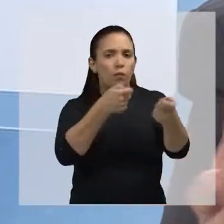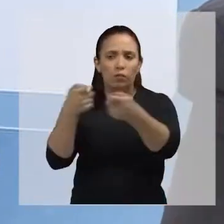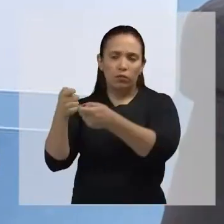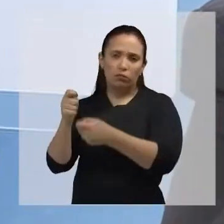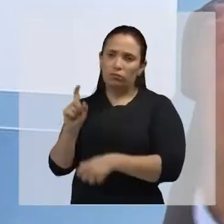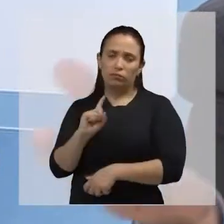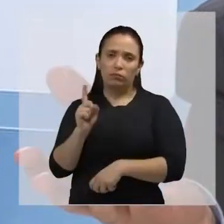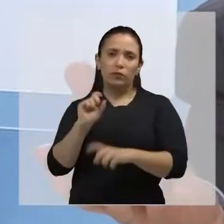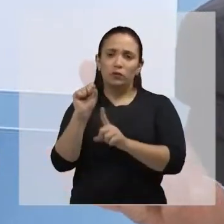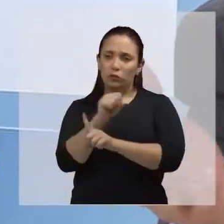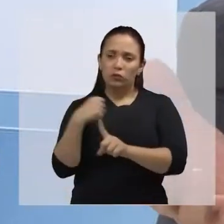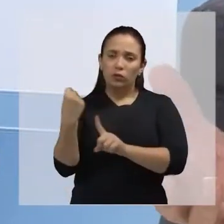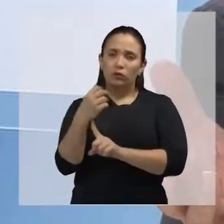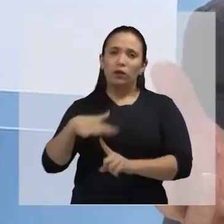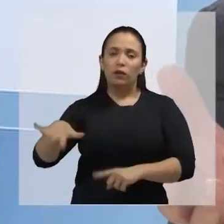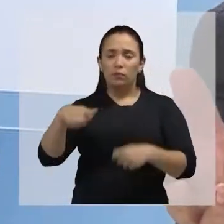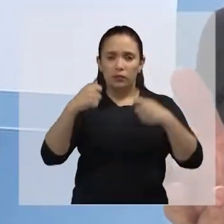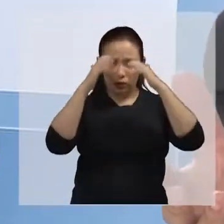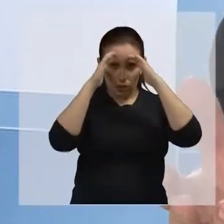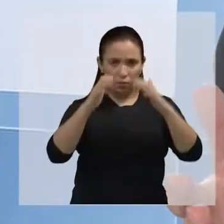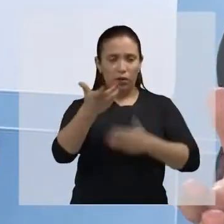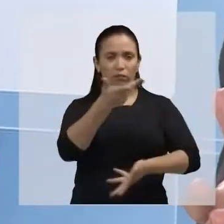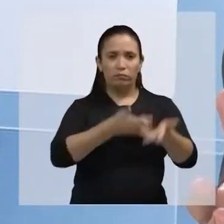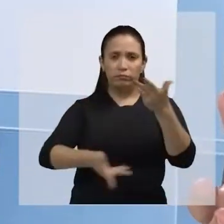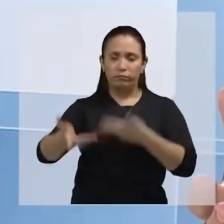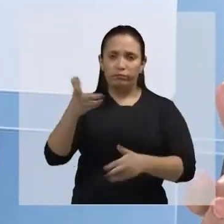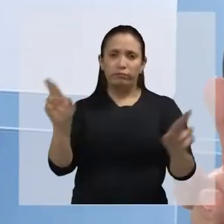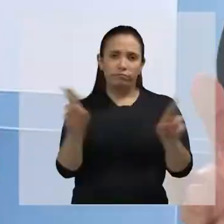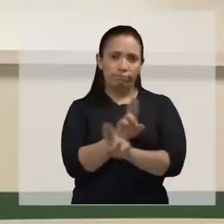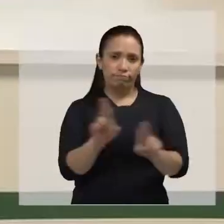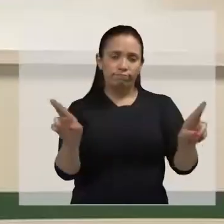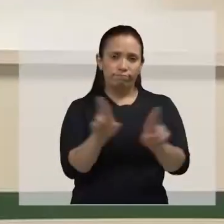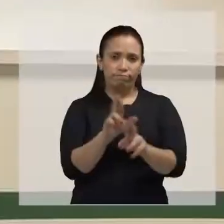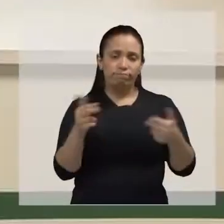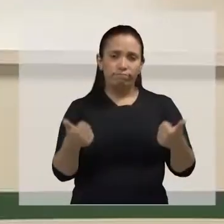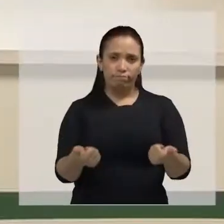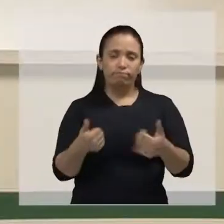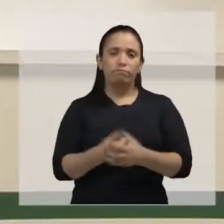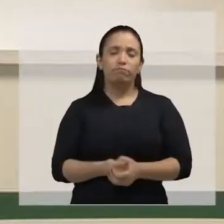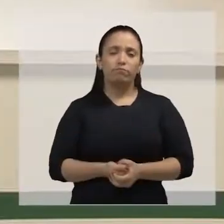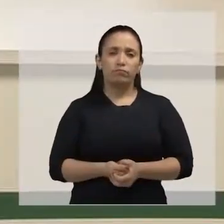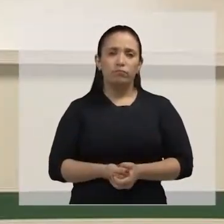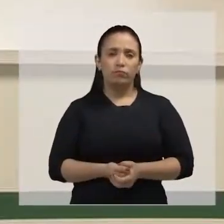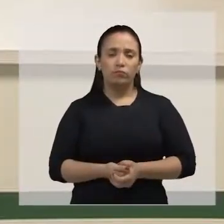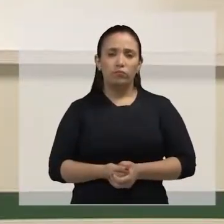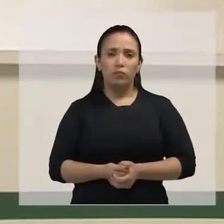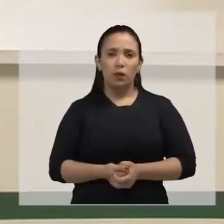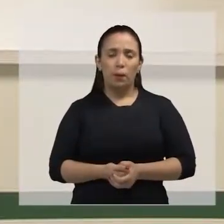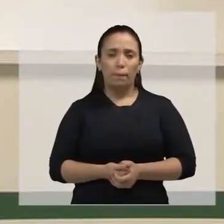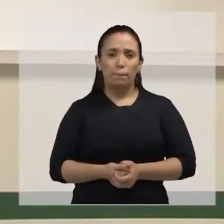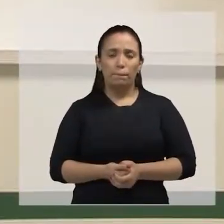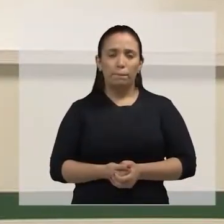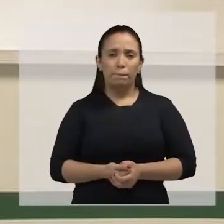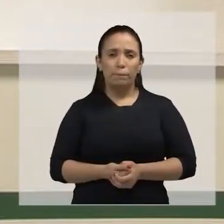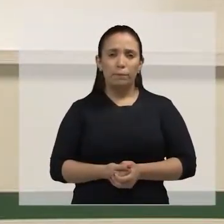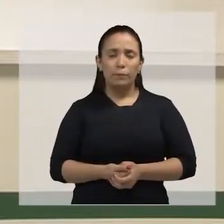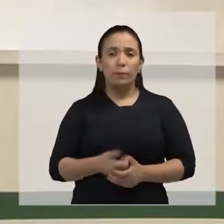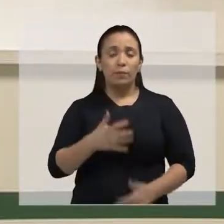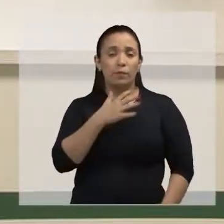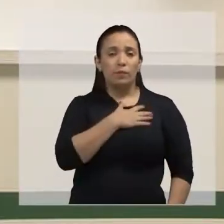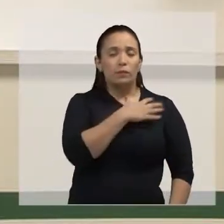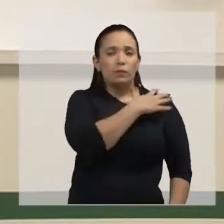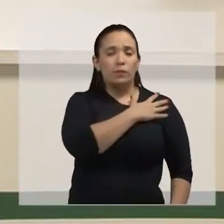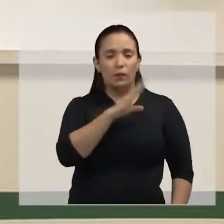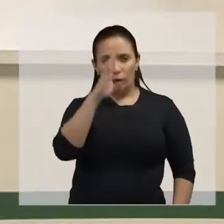sociedade num verdadeiro pandemônio. E nem o Nietzsche ia concordar. Com essa imposição, né, Luiz? Com certeza. O general